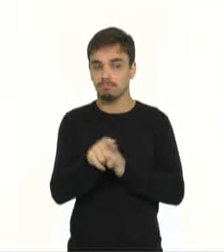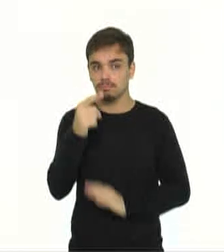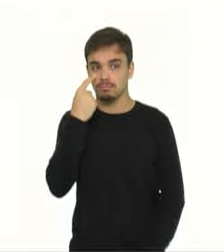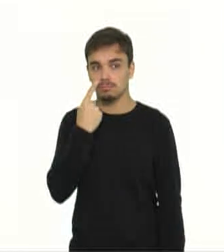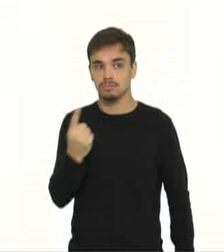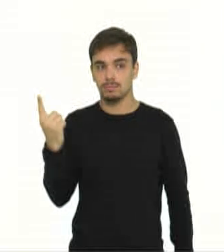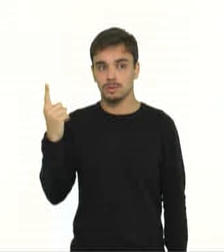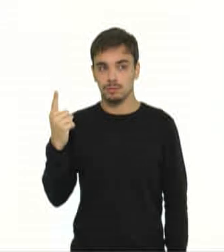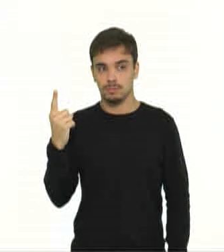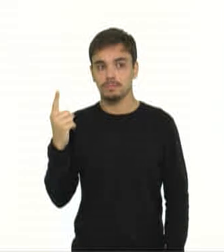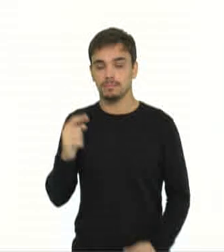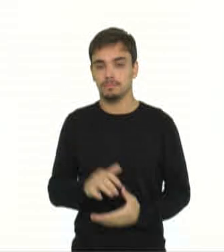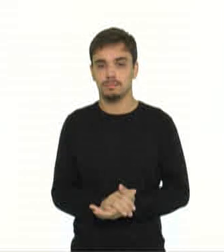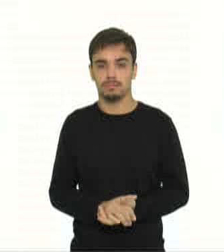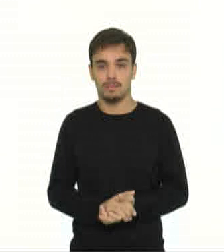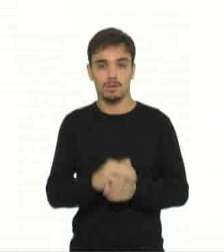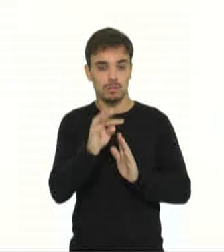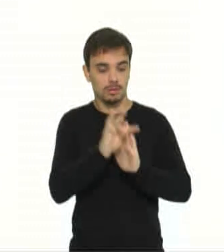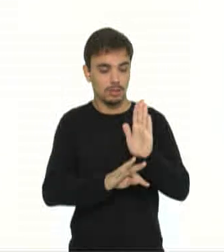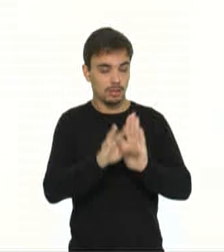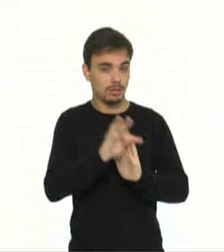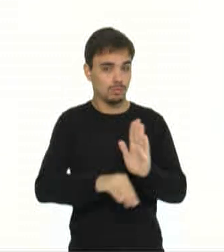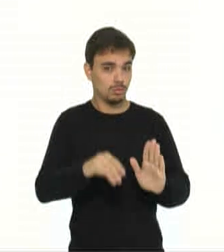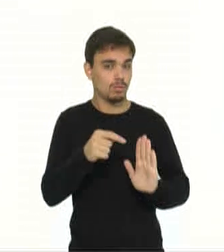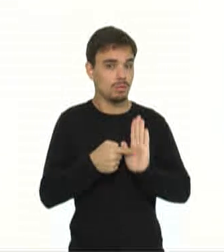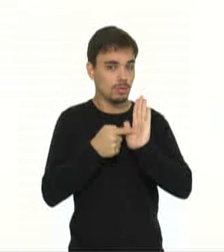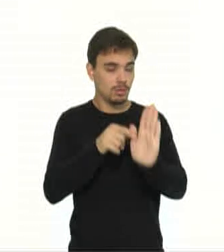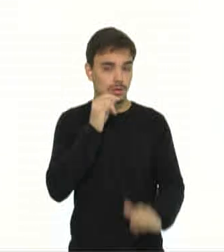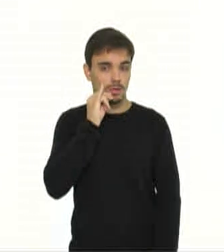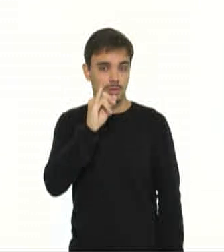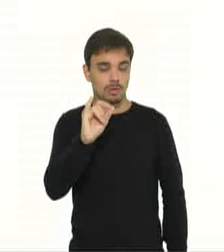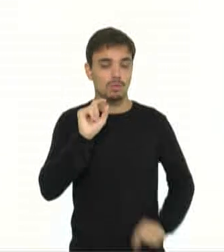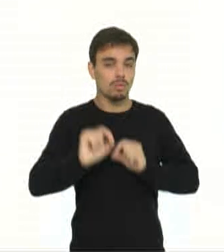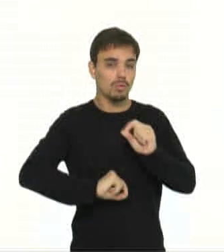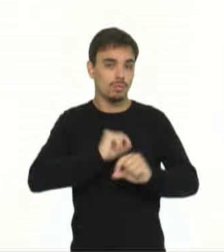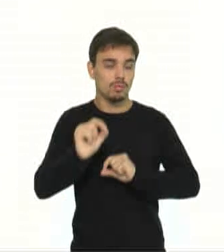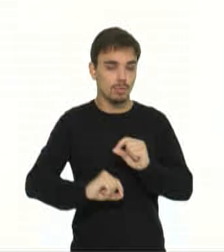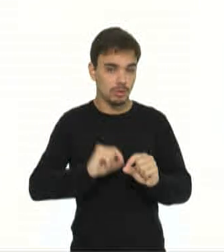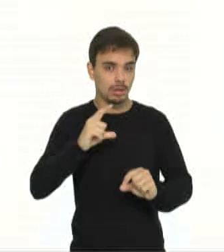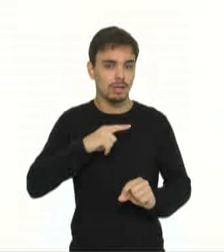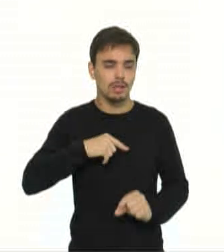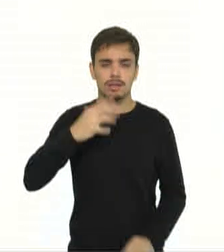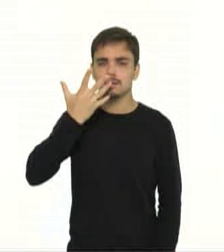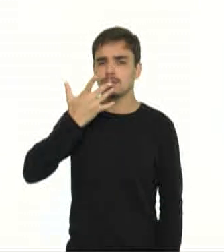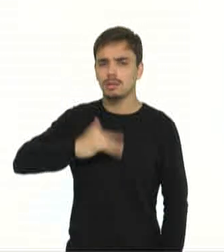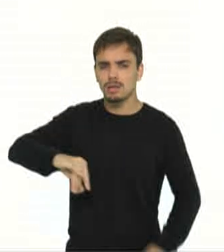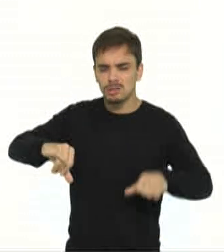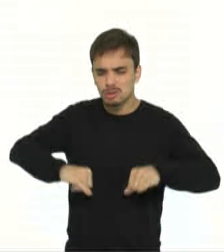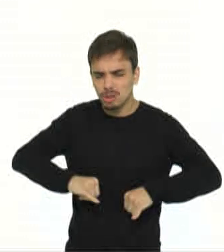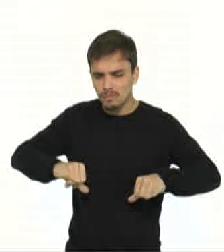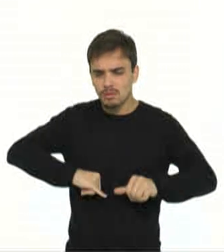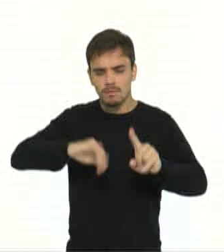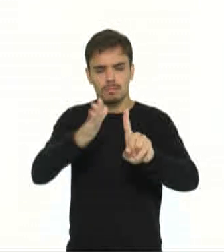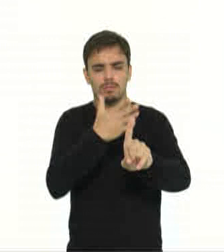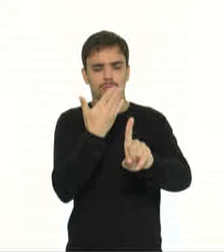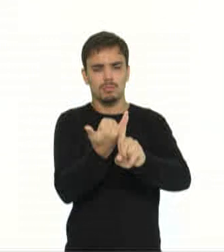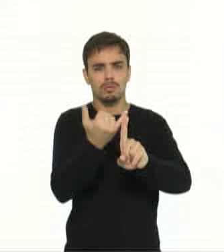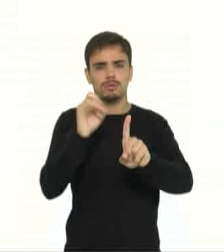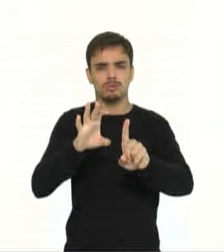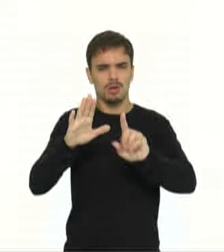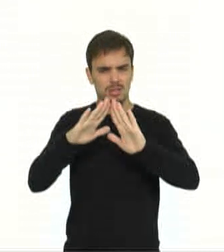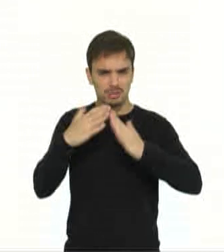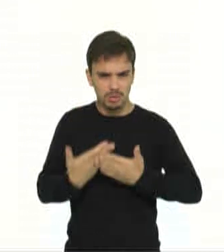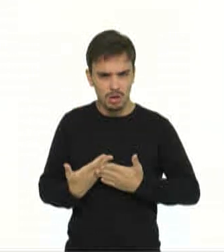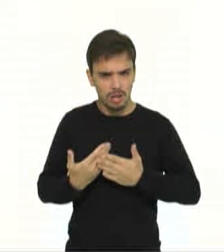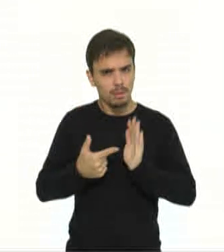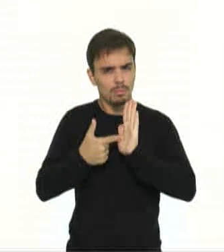texto relata que, prestem atenção, as crianças sofreram bullying apenas na escola? Foi isso que a pesquisa mostrou